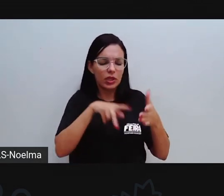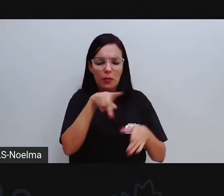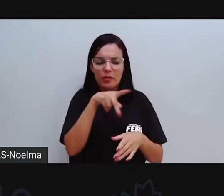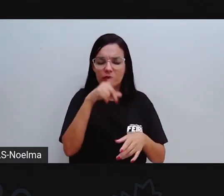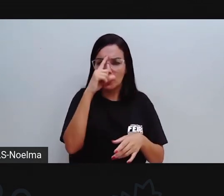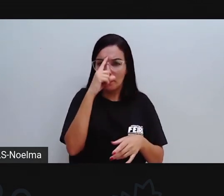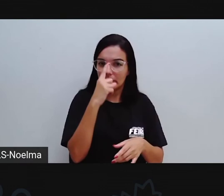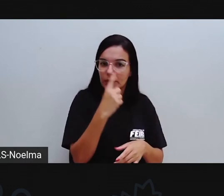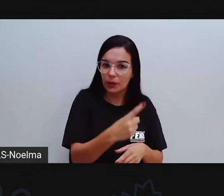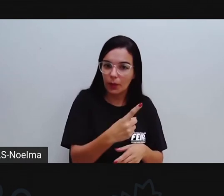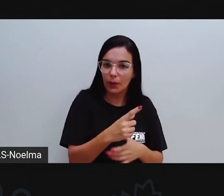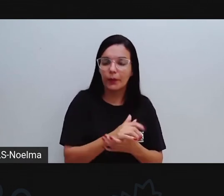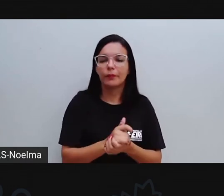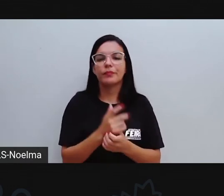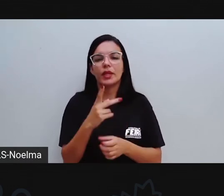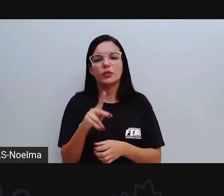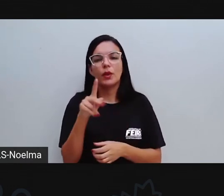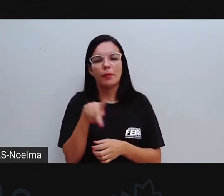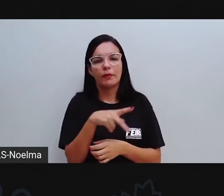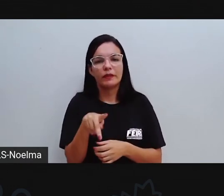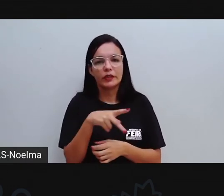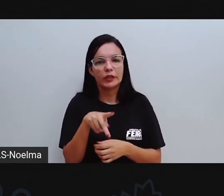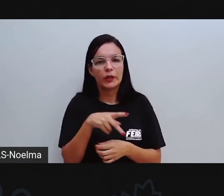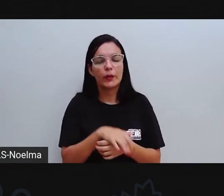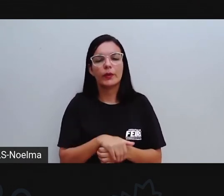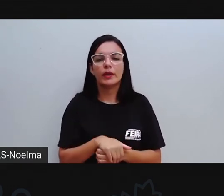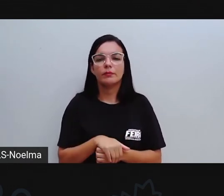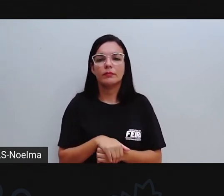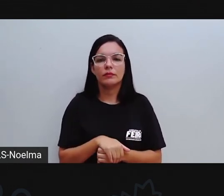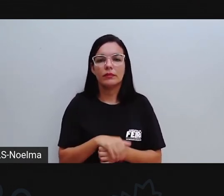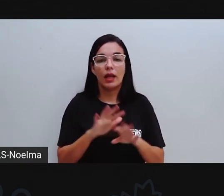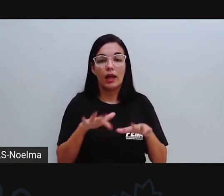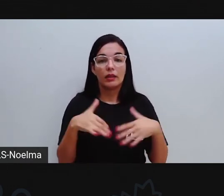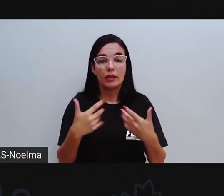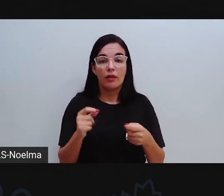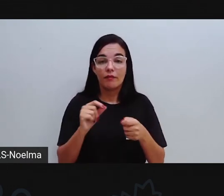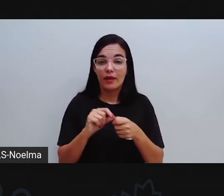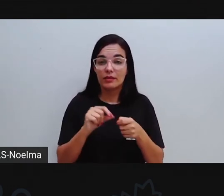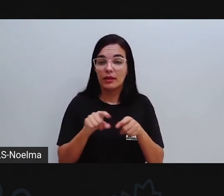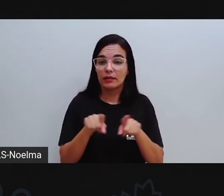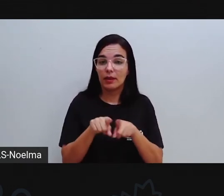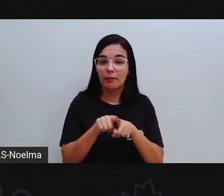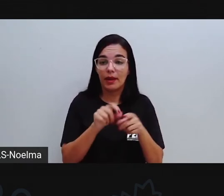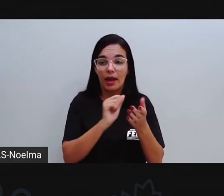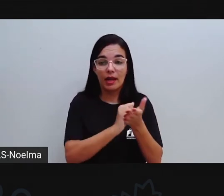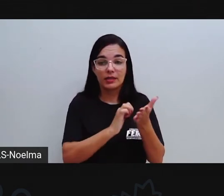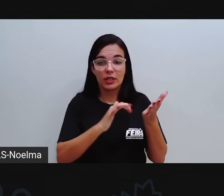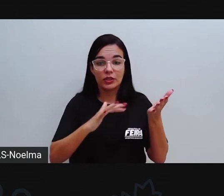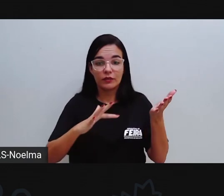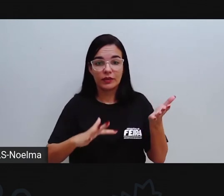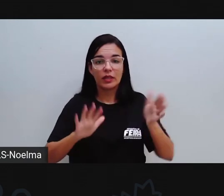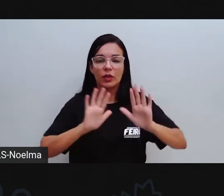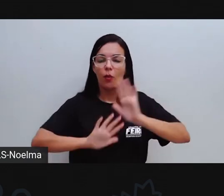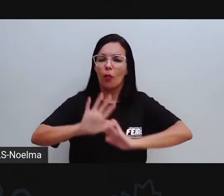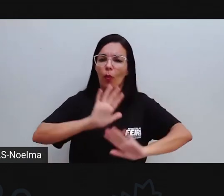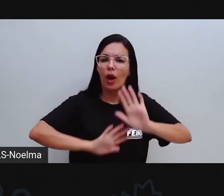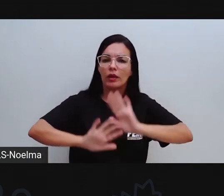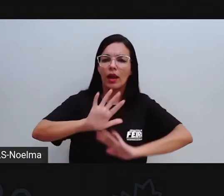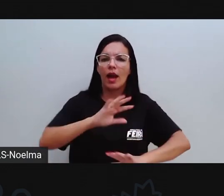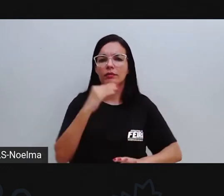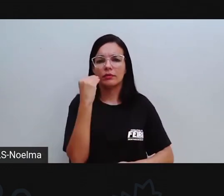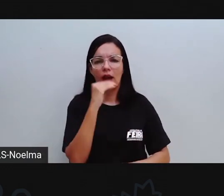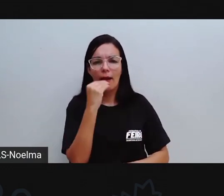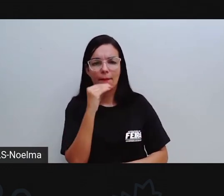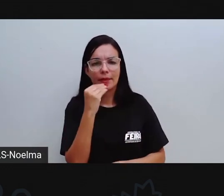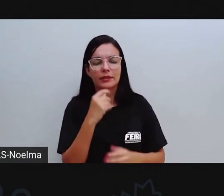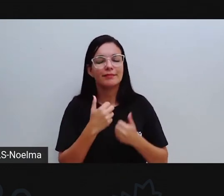seu professor, pela sua professora, certo? Realizar essas atividades com muito cuidado, com muito capricho,